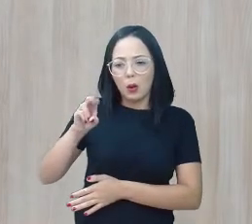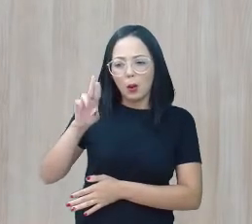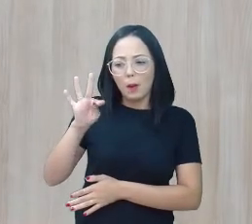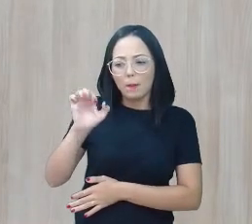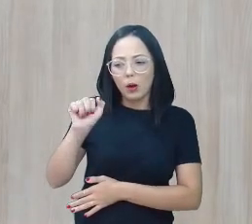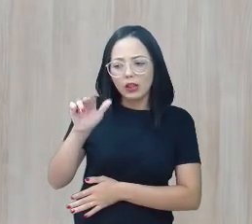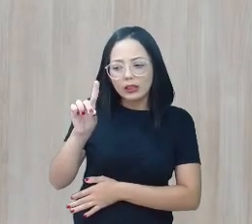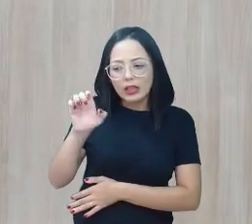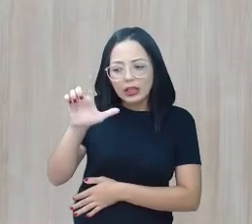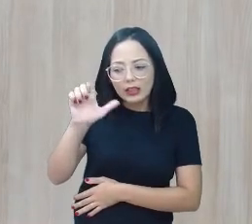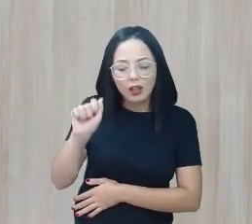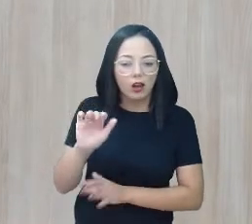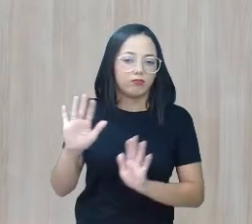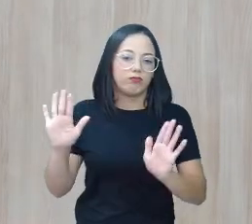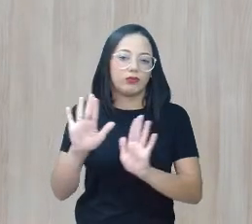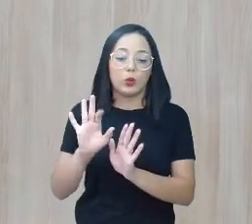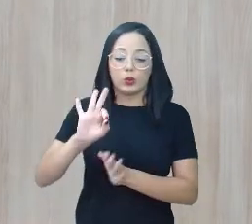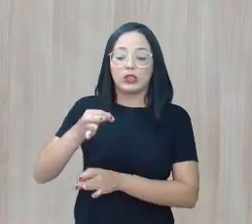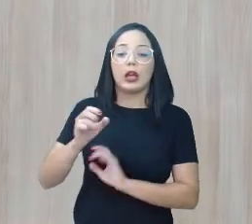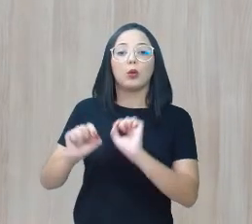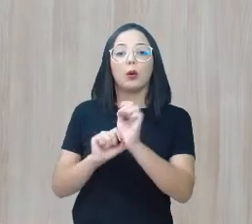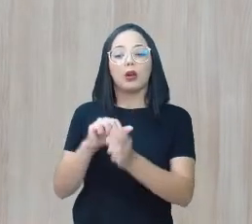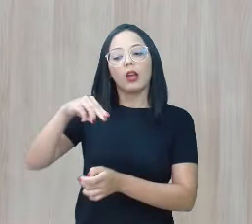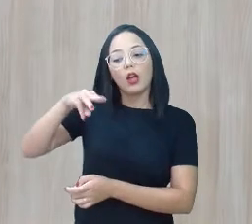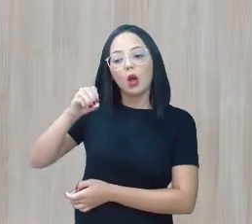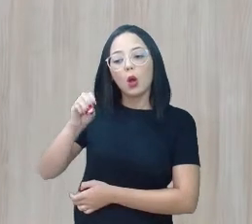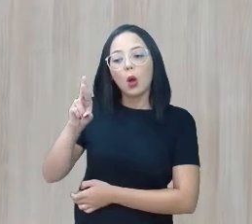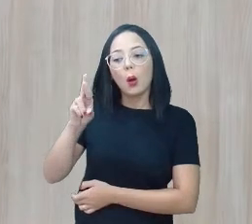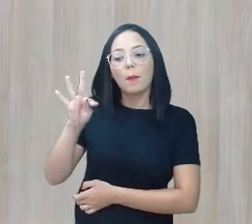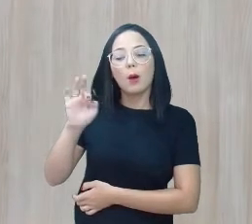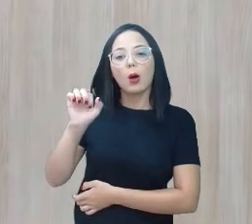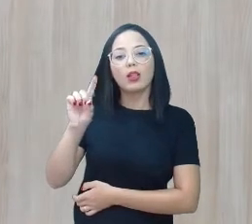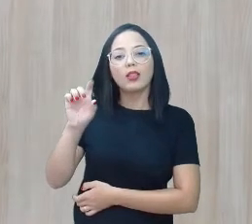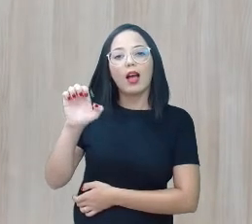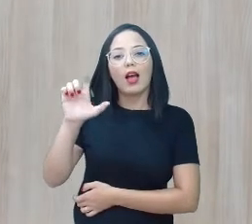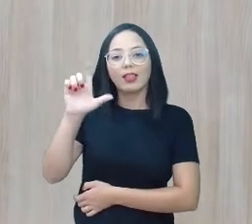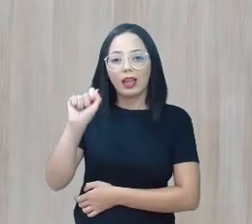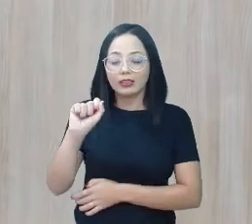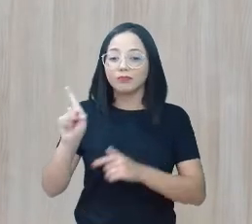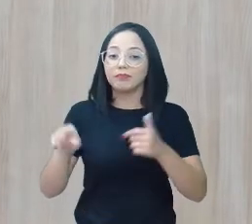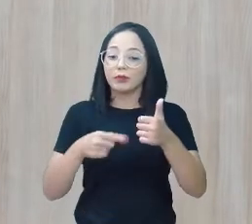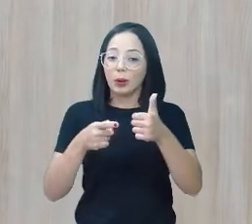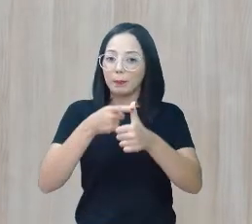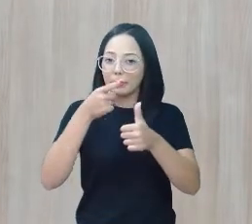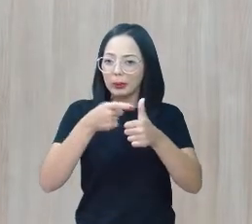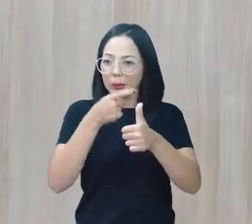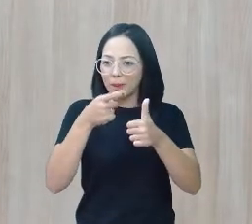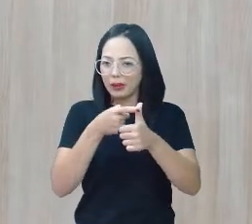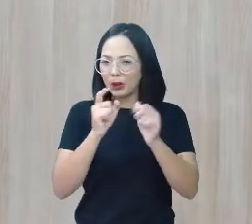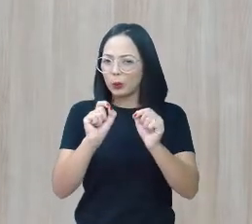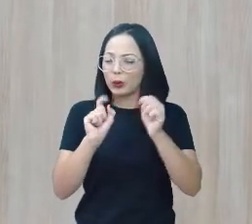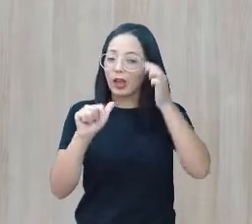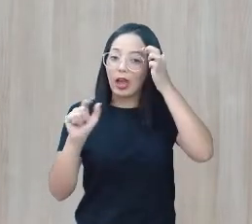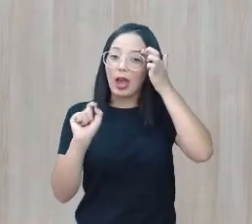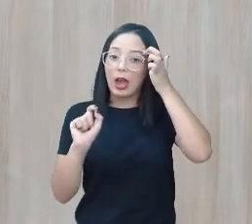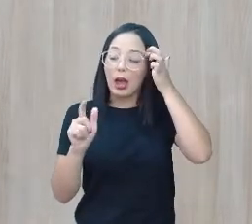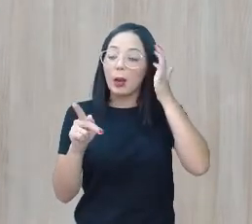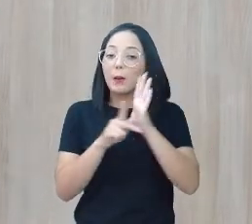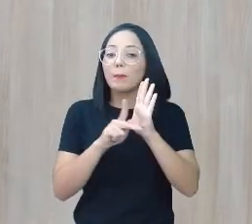mortandela, é mortadela. Então, a primeira mortandela é a